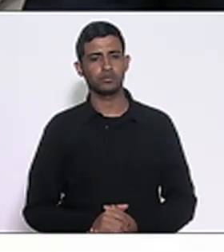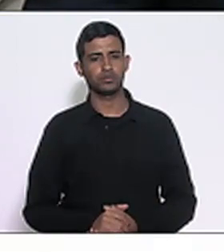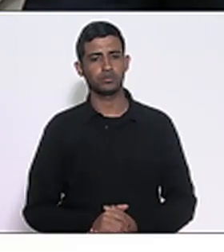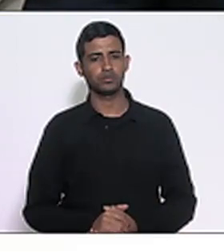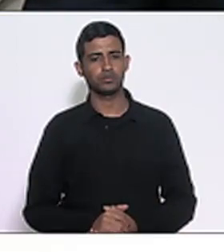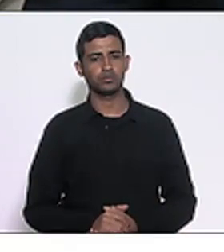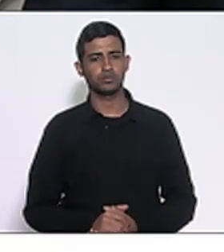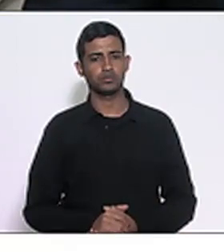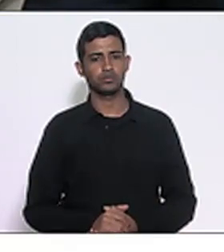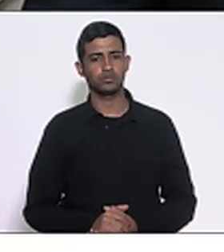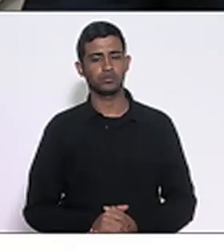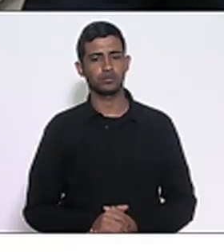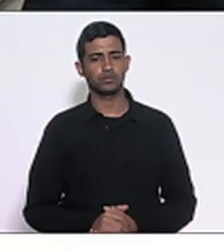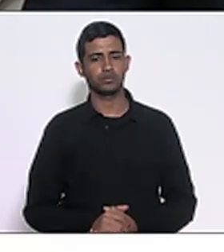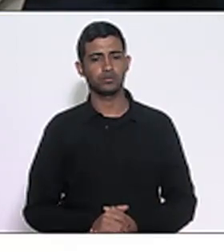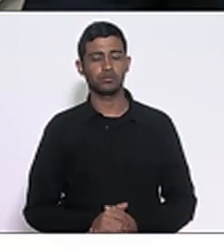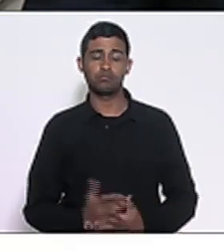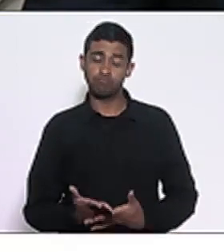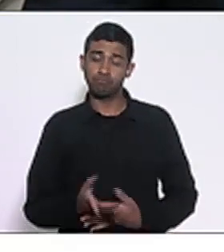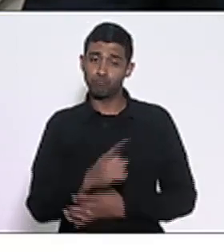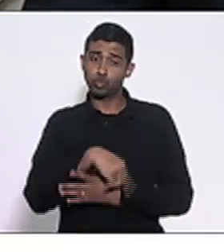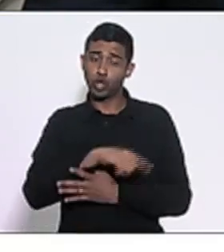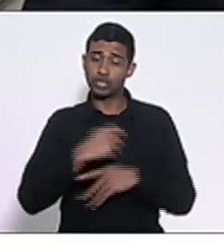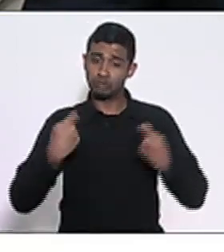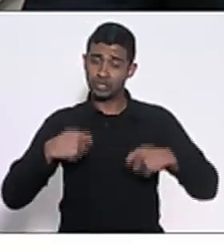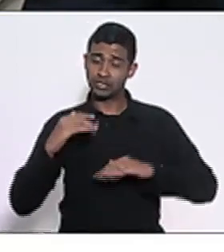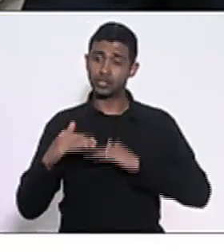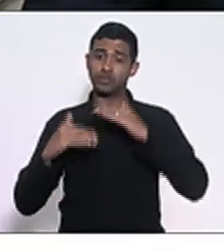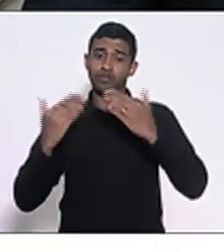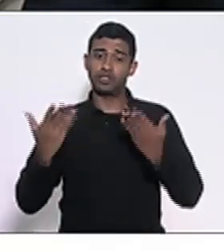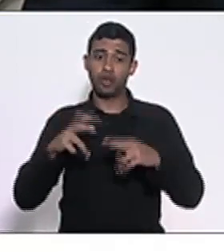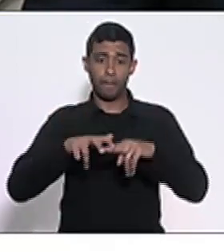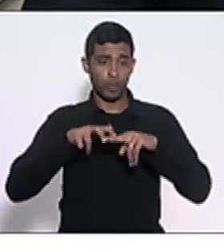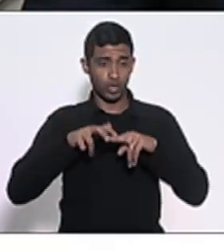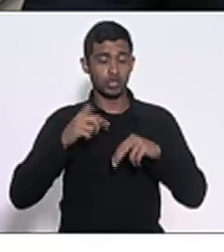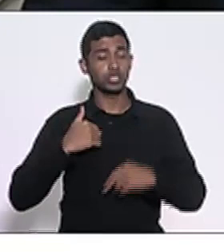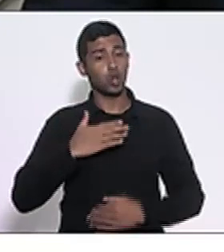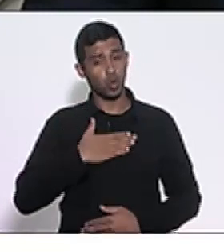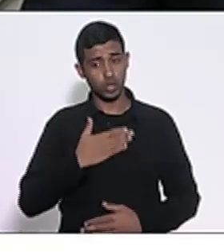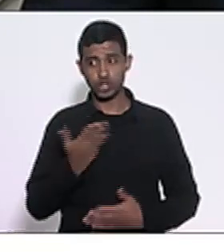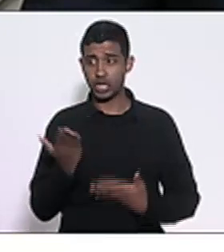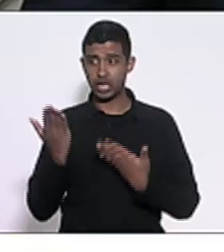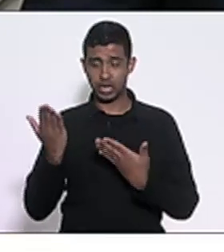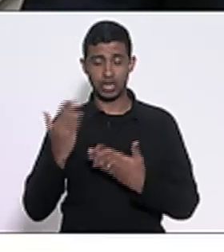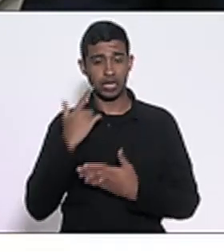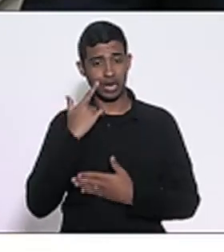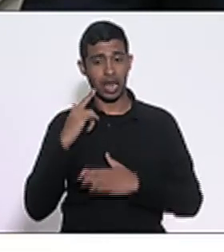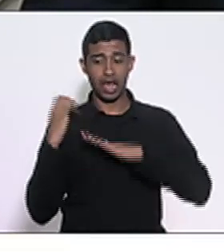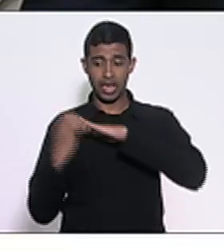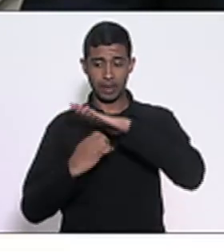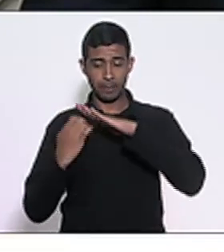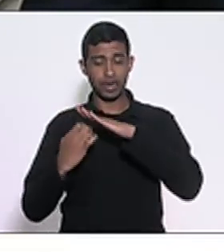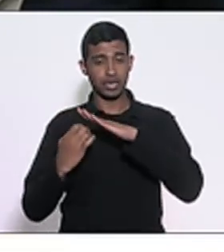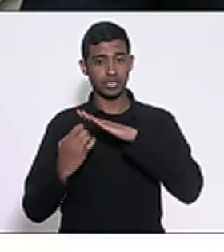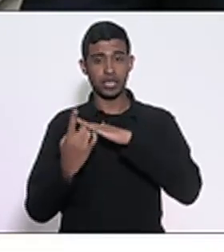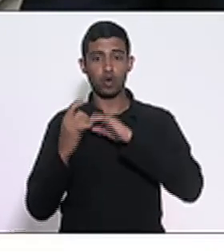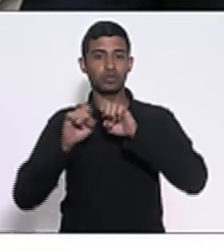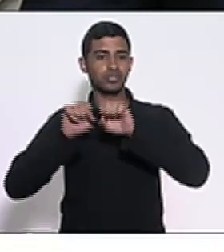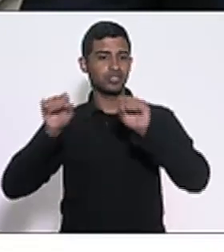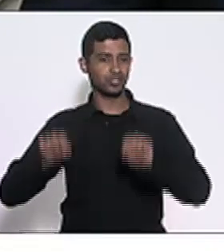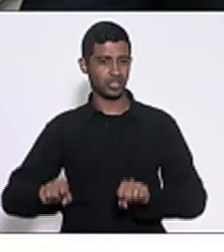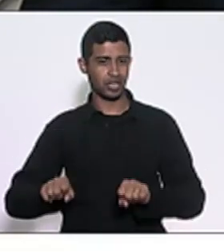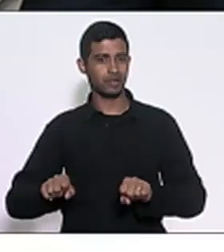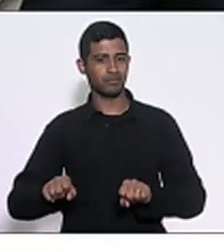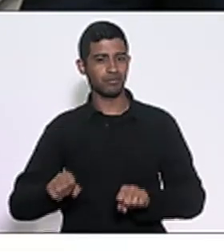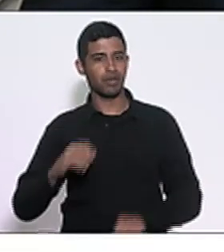E é ela que a gente tem que desenvolver. Por isso eu gostei dessa palavra de ordem aqui, uma empresa, um sistema. Eu acho que o